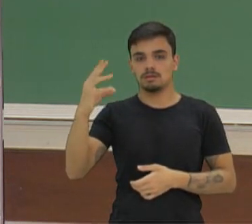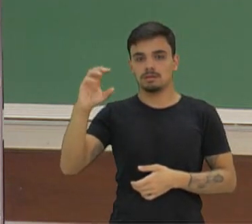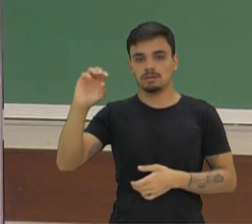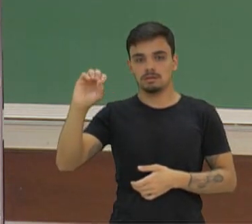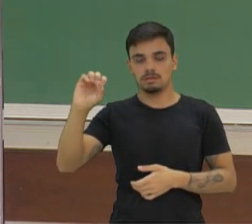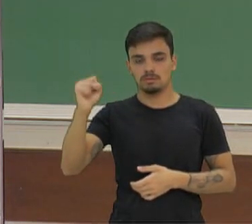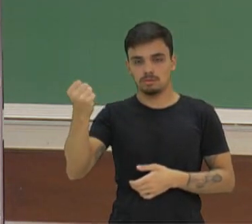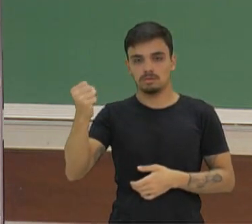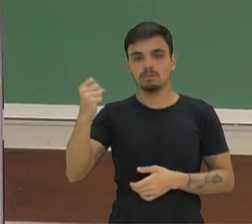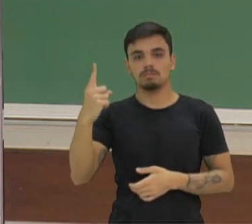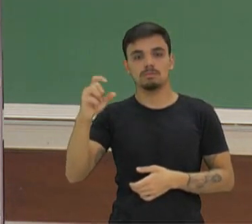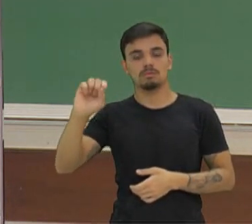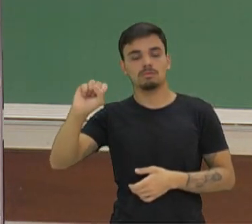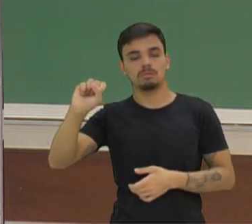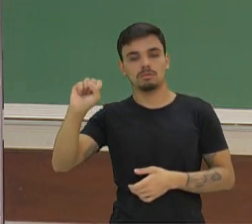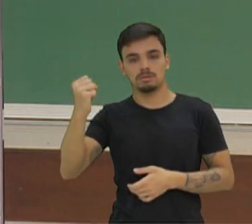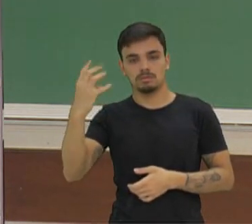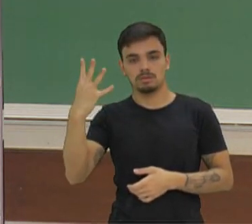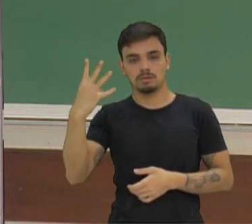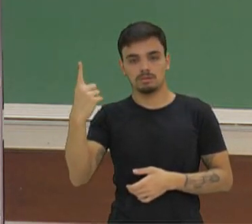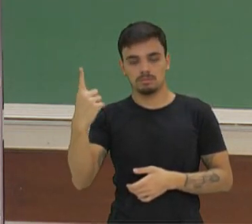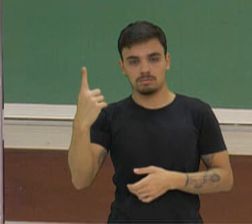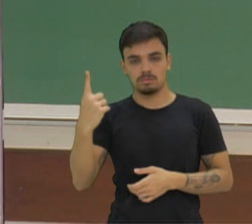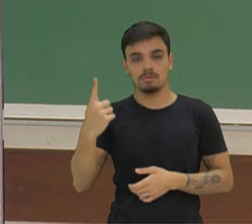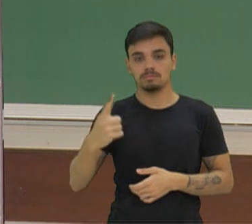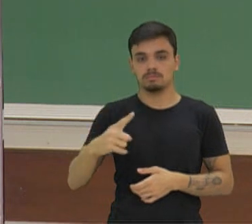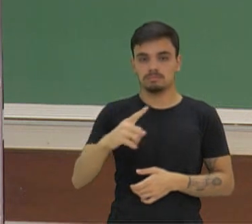1838-1841, Maranhão e Piauí.